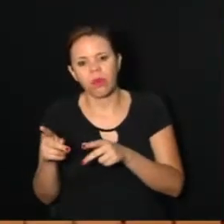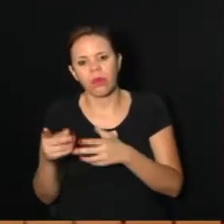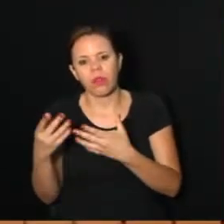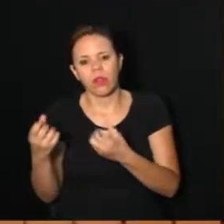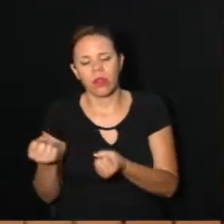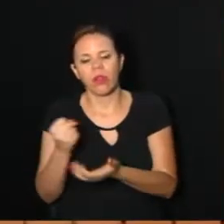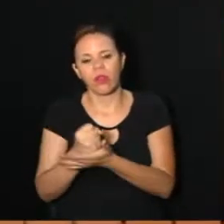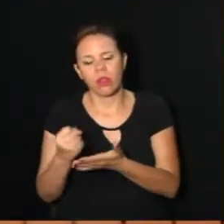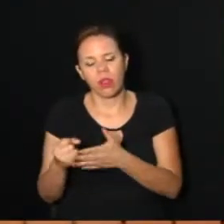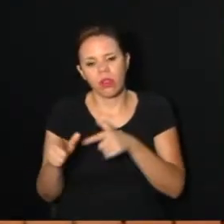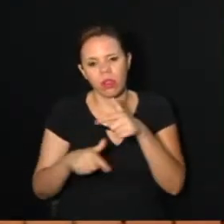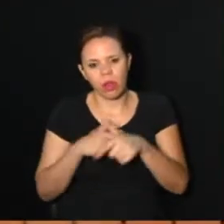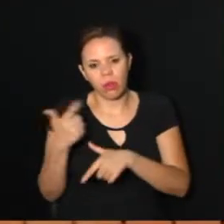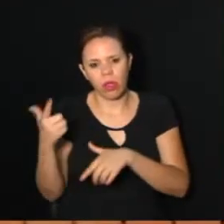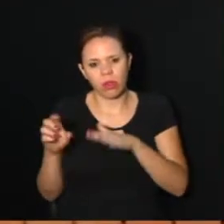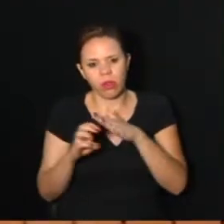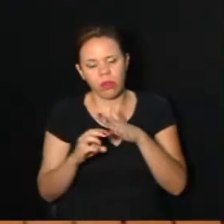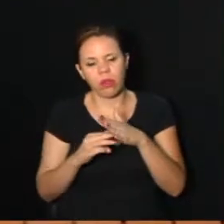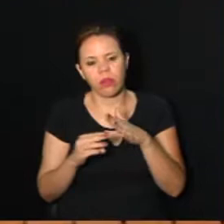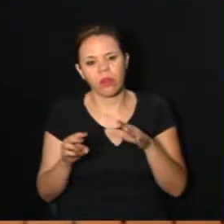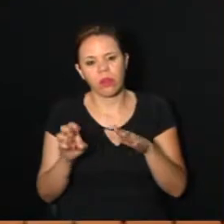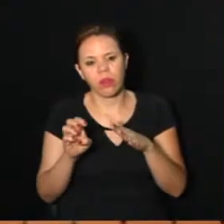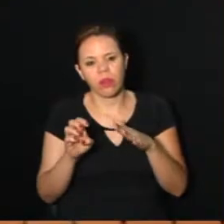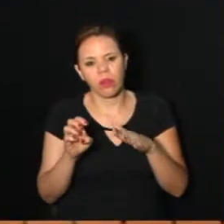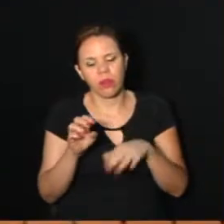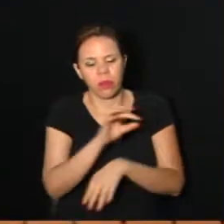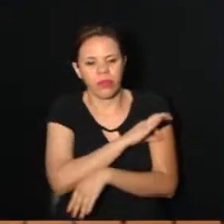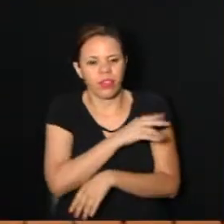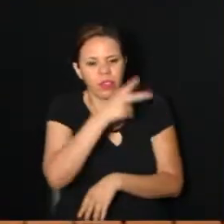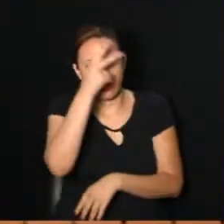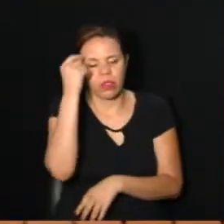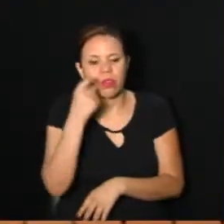contrataram terceiros. Não, a Prefeitura de Campinas fez com os seus